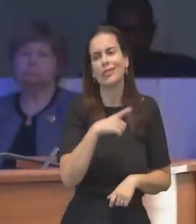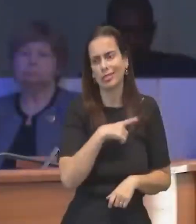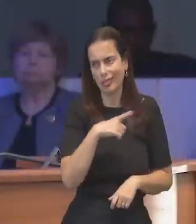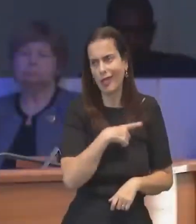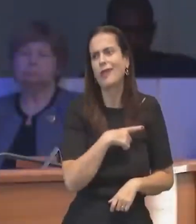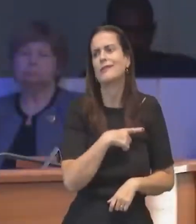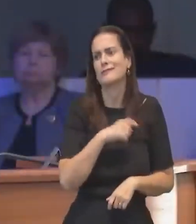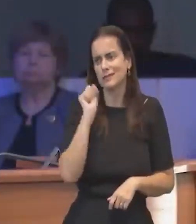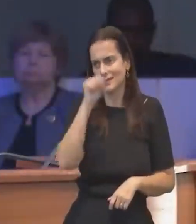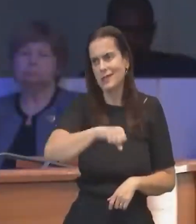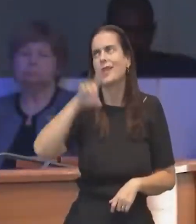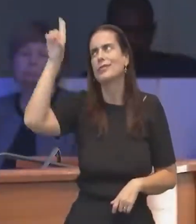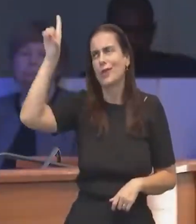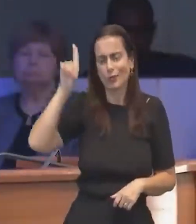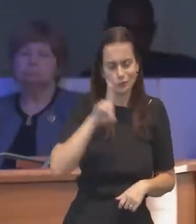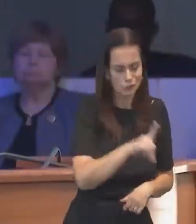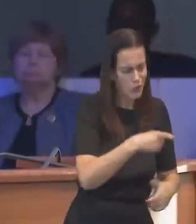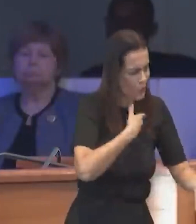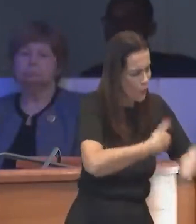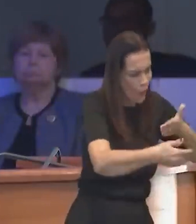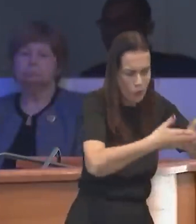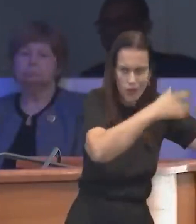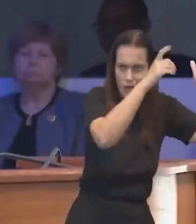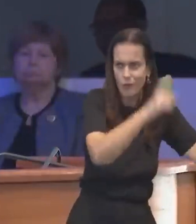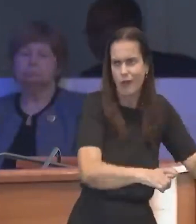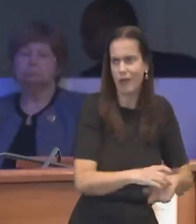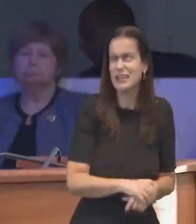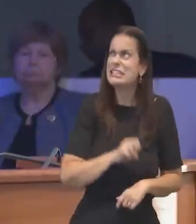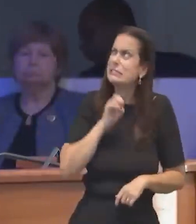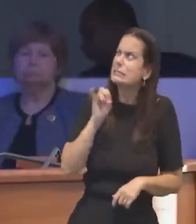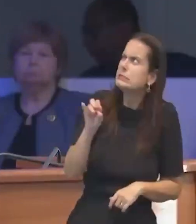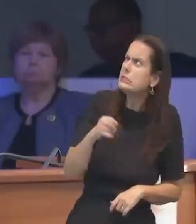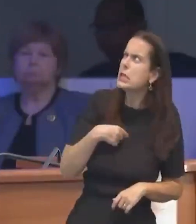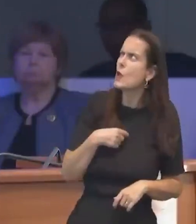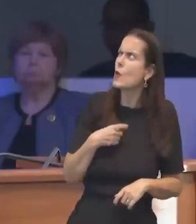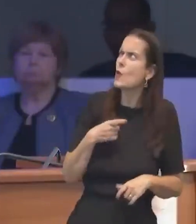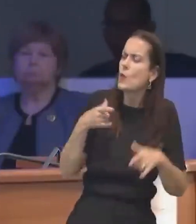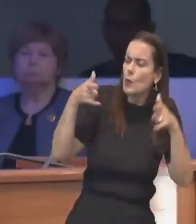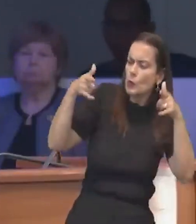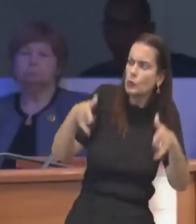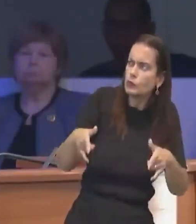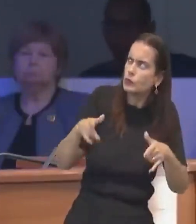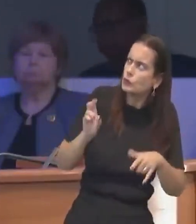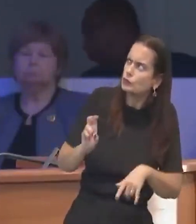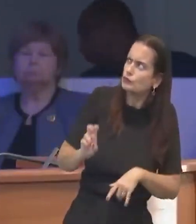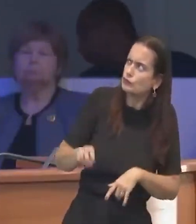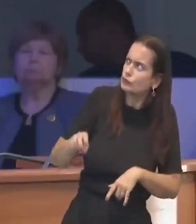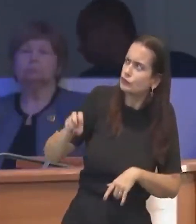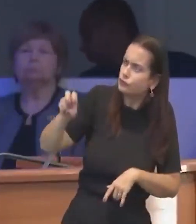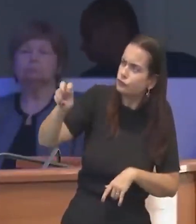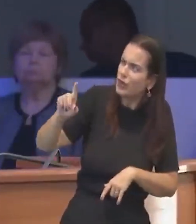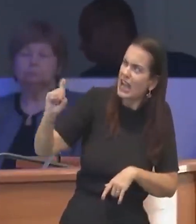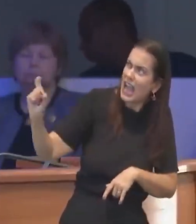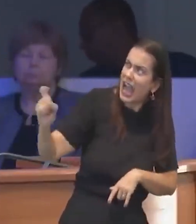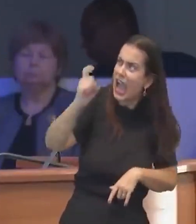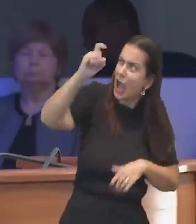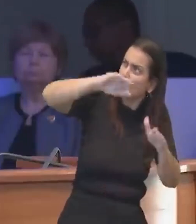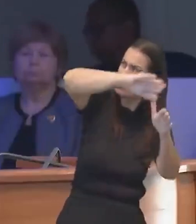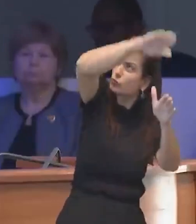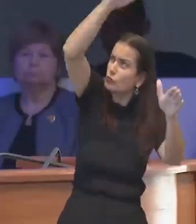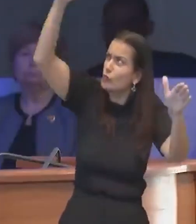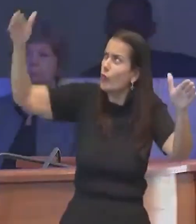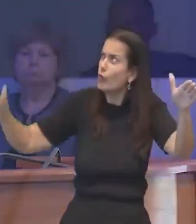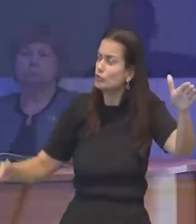era: sim, eu estarei ali. Porventura, Senhor, se eu pegar a minha cama, o meu leito, e colocar no lugar mais alto